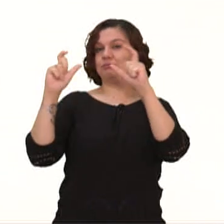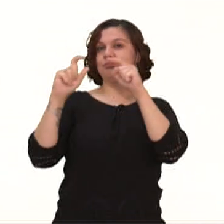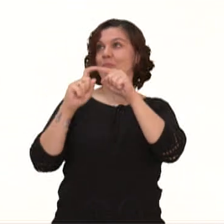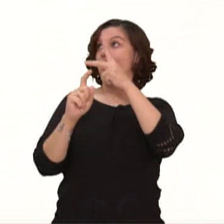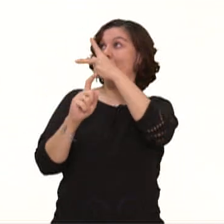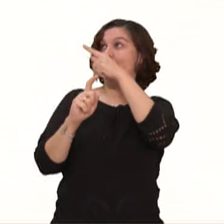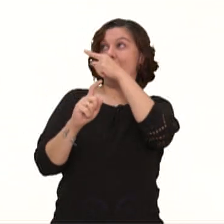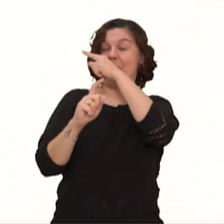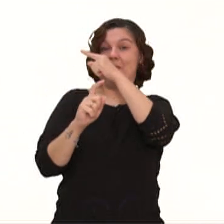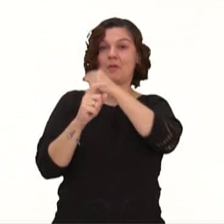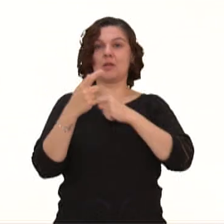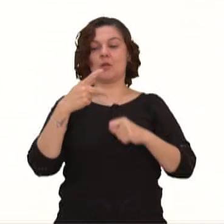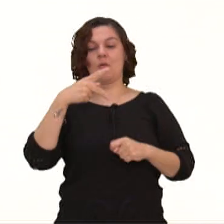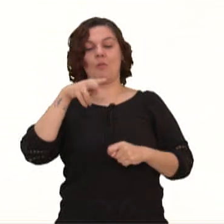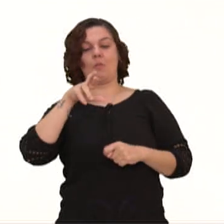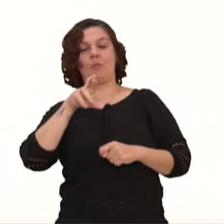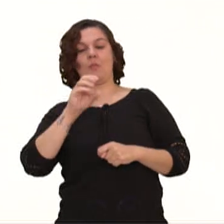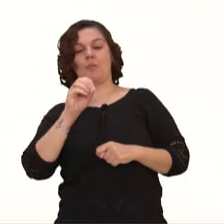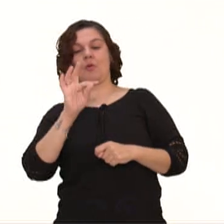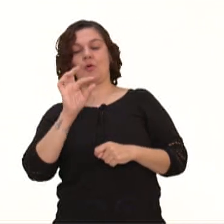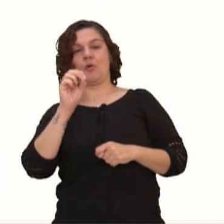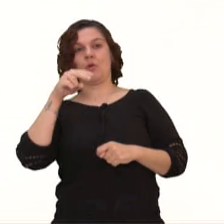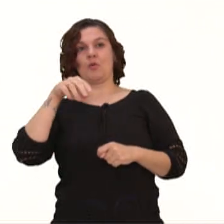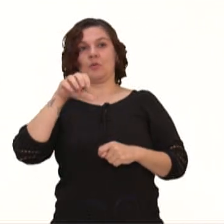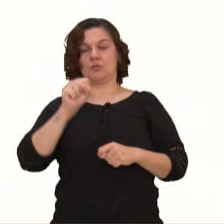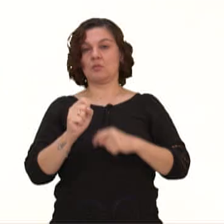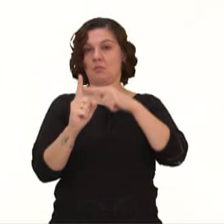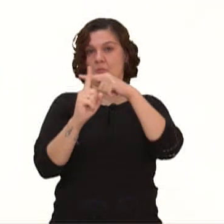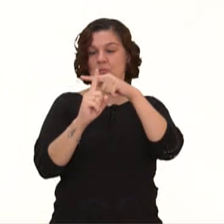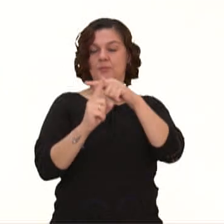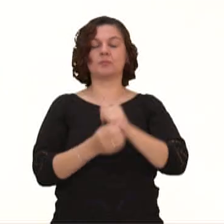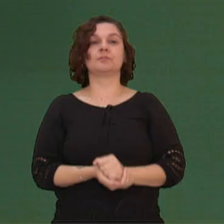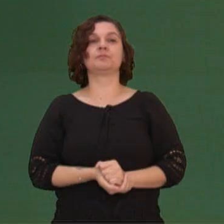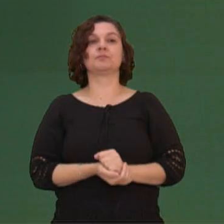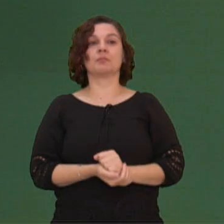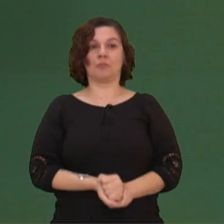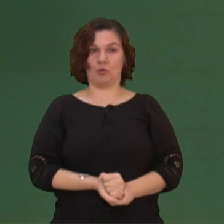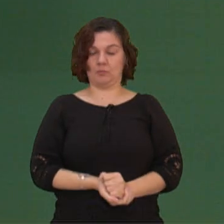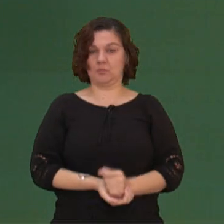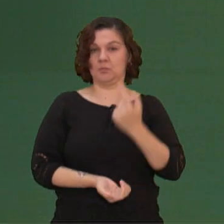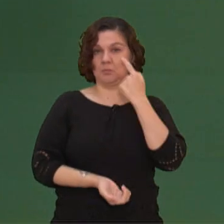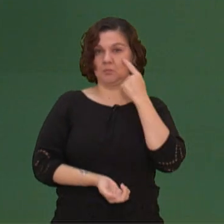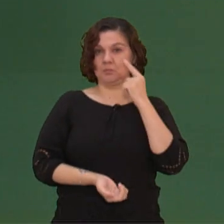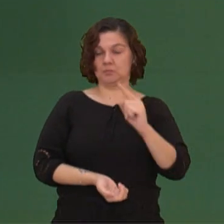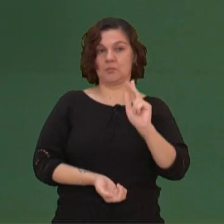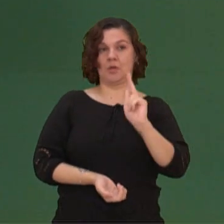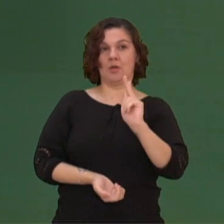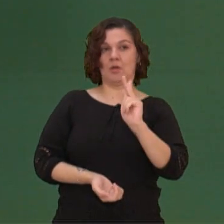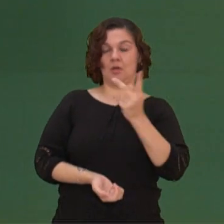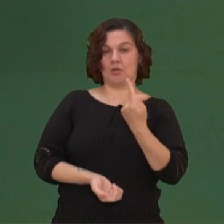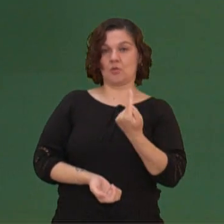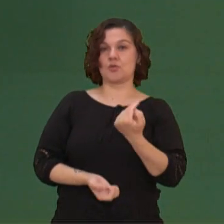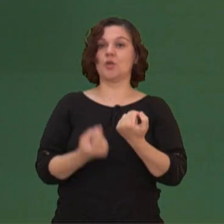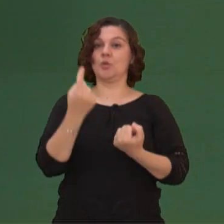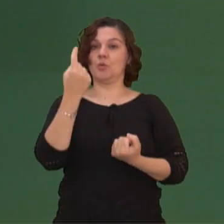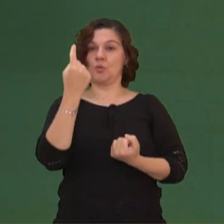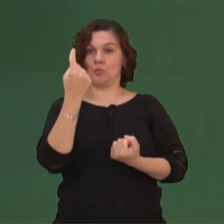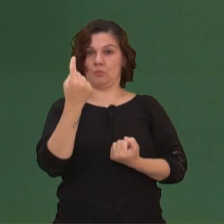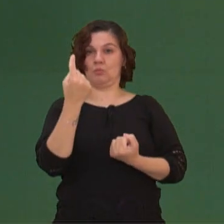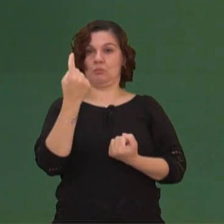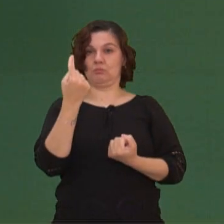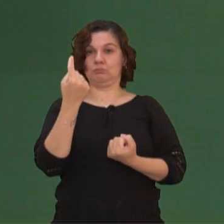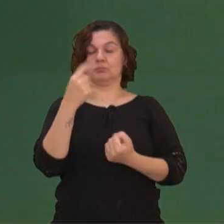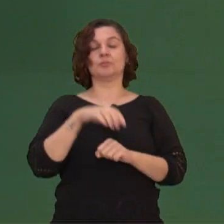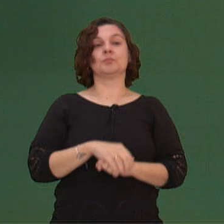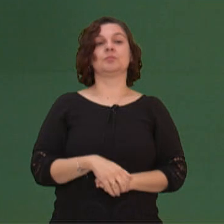prótons. Combinado? Olha esse exemplo. O nome varia. Hidrogênio de massa